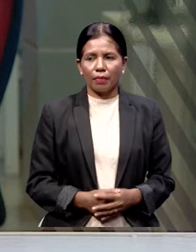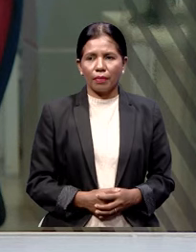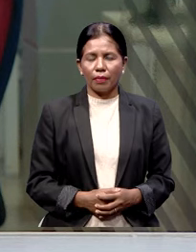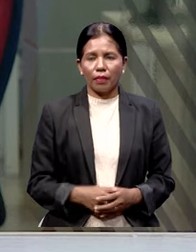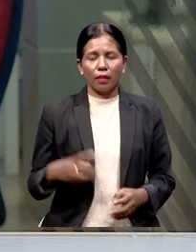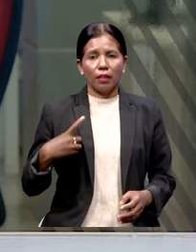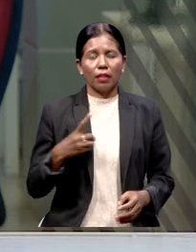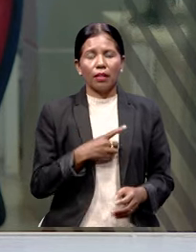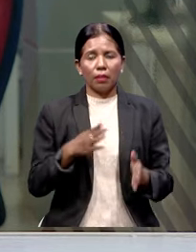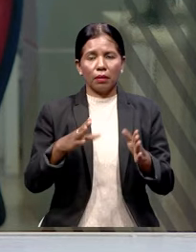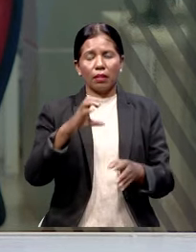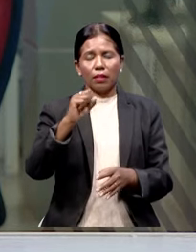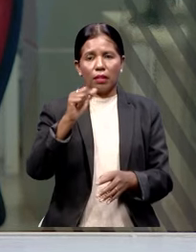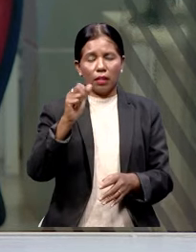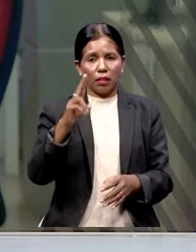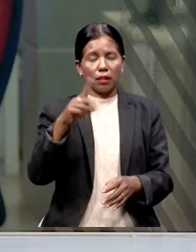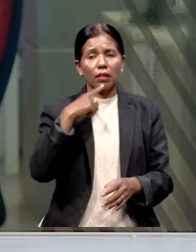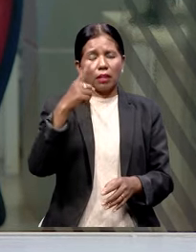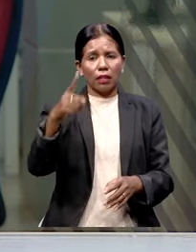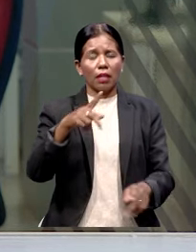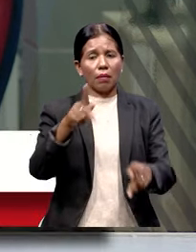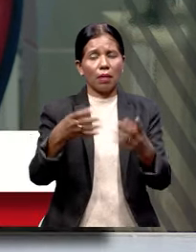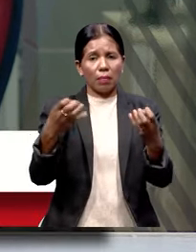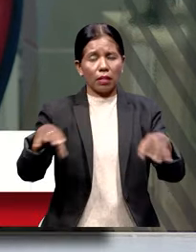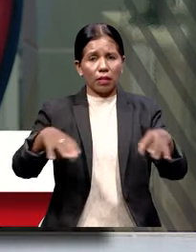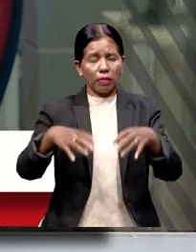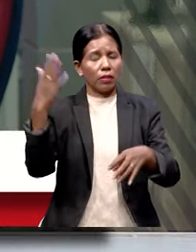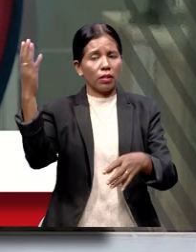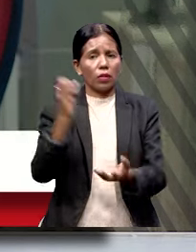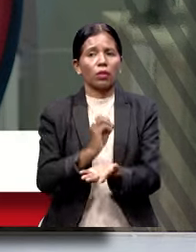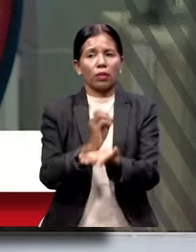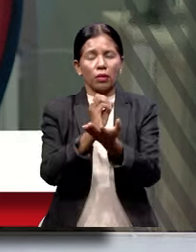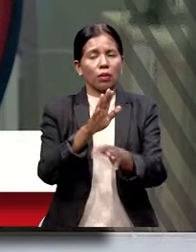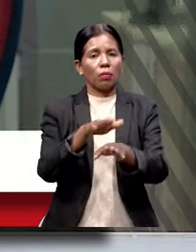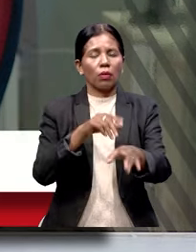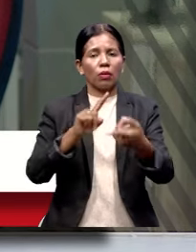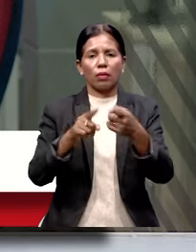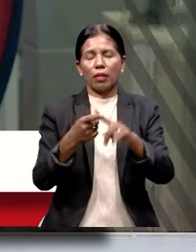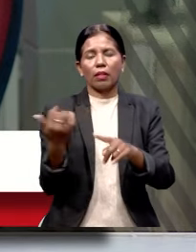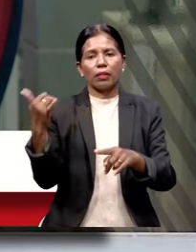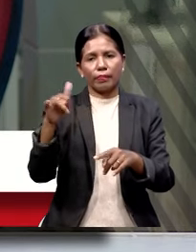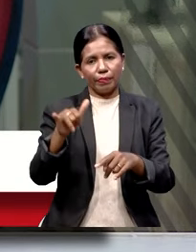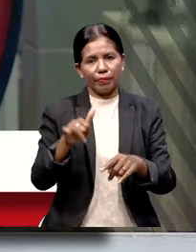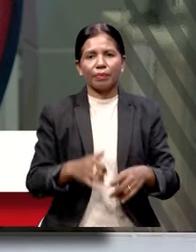Deputada Sansia pe Sambanu lamenta se sorbarec IRO-a bolu maludet.